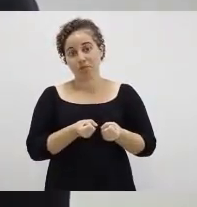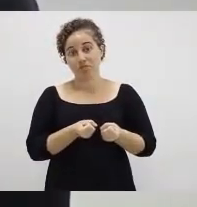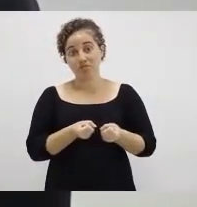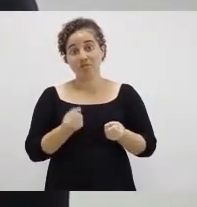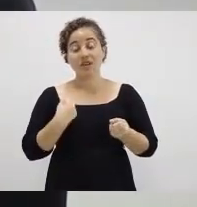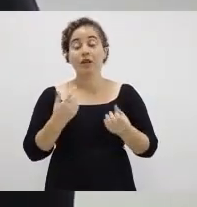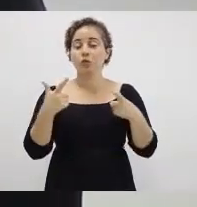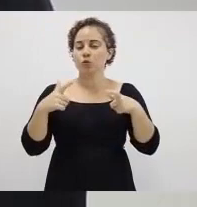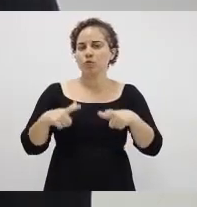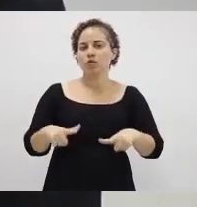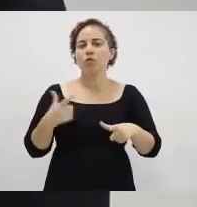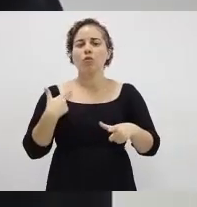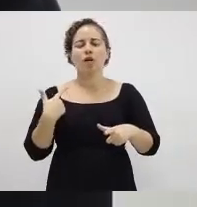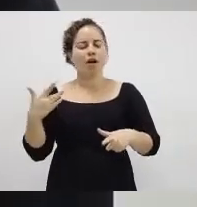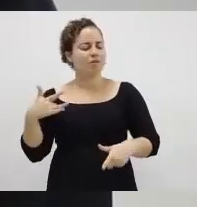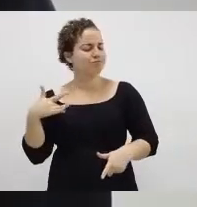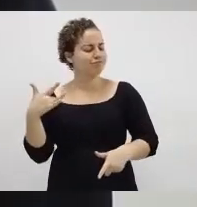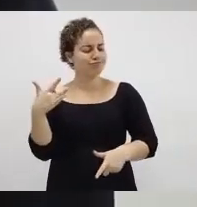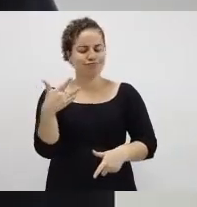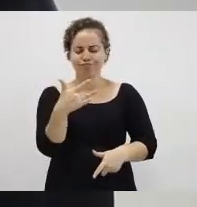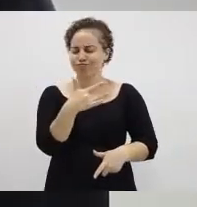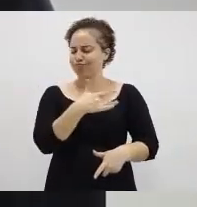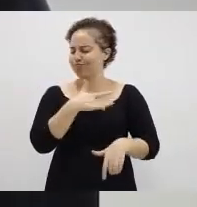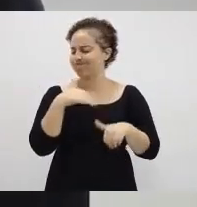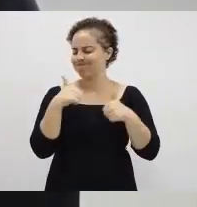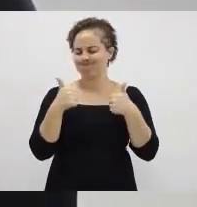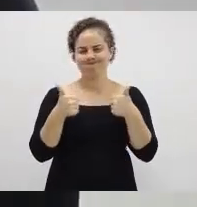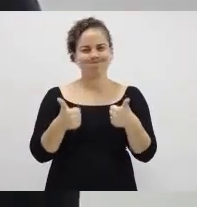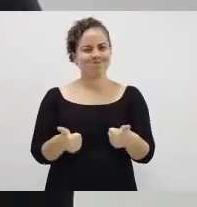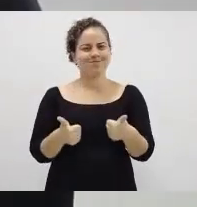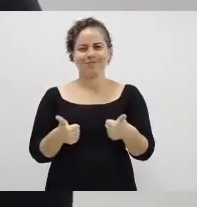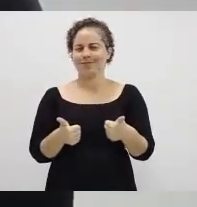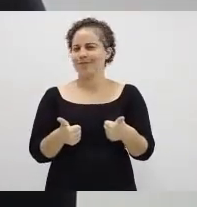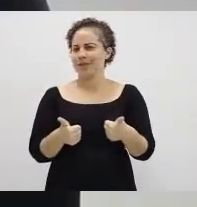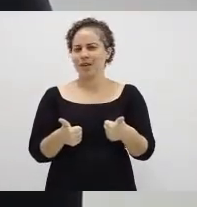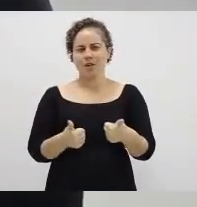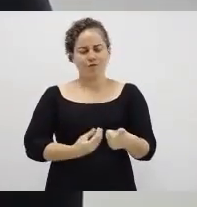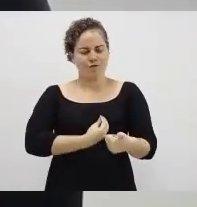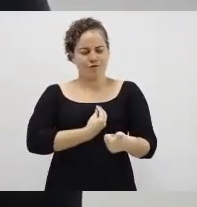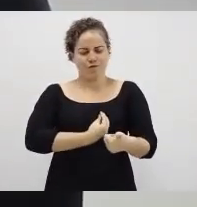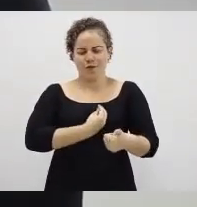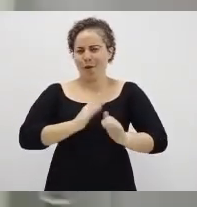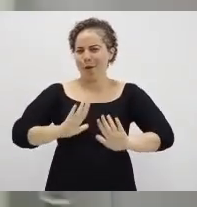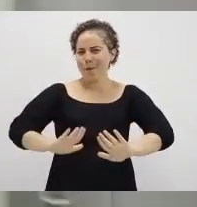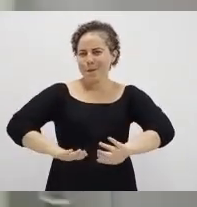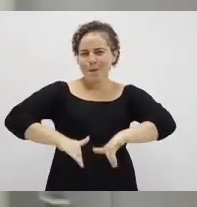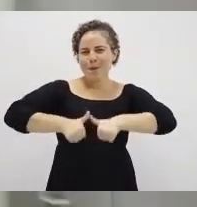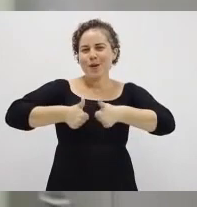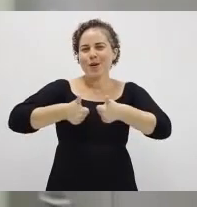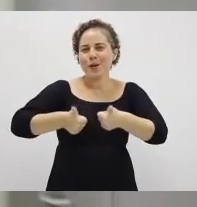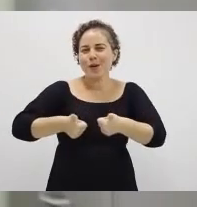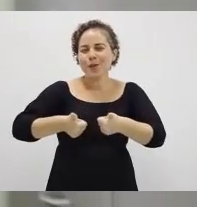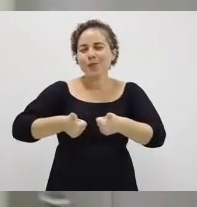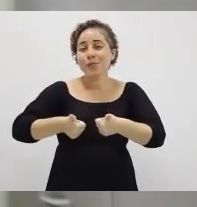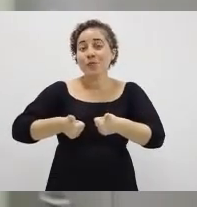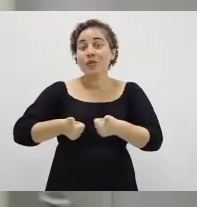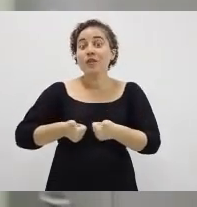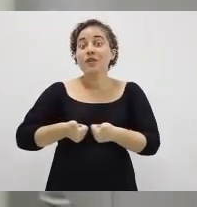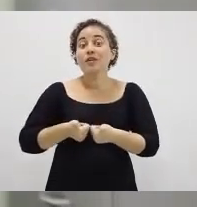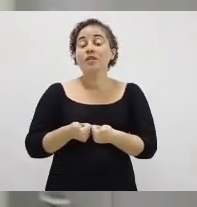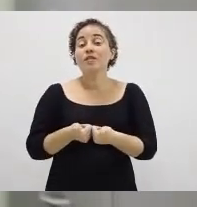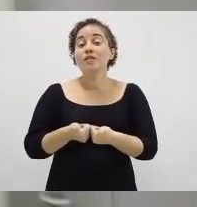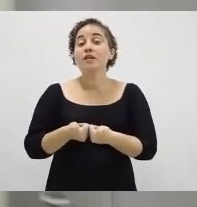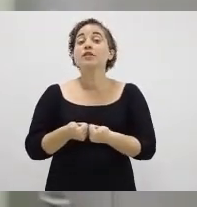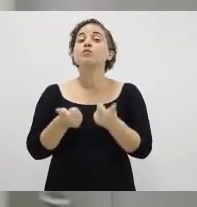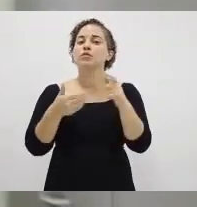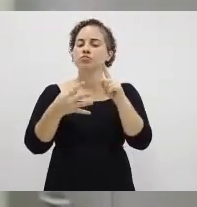ambiente mais saudável dentro da economia, um ambiente melhor para o funcionamento dela. E são com